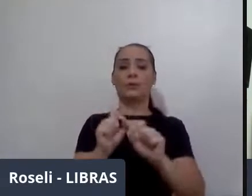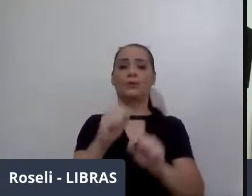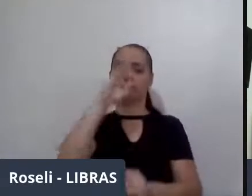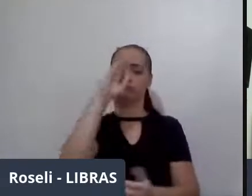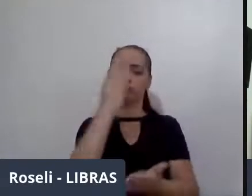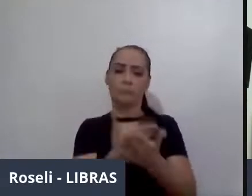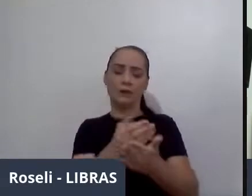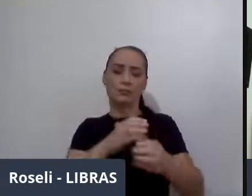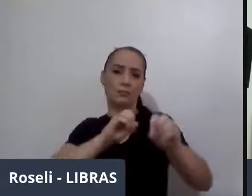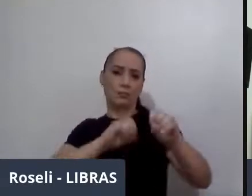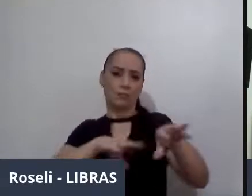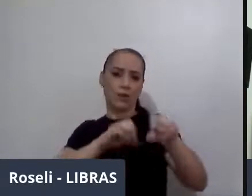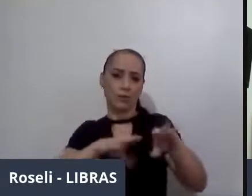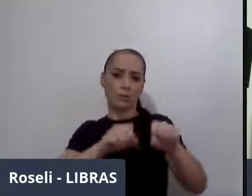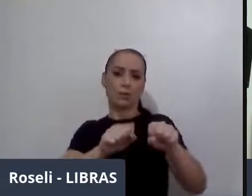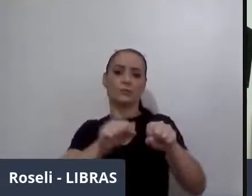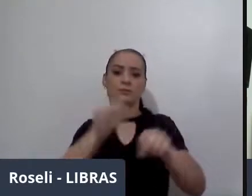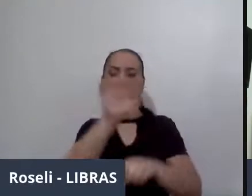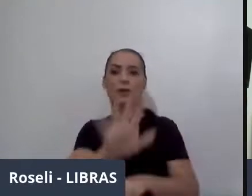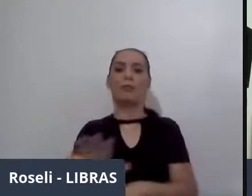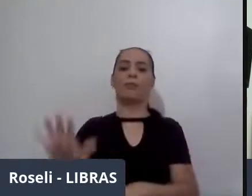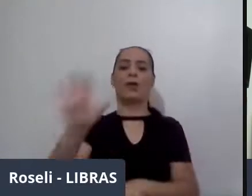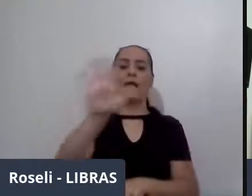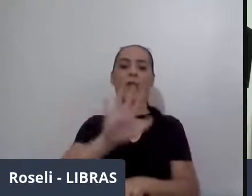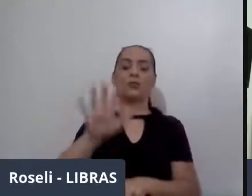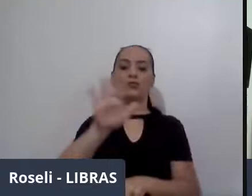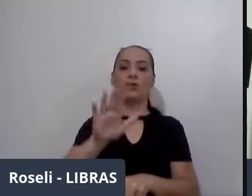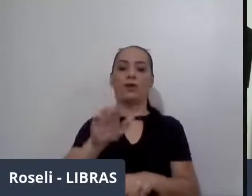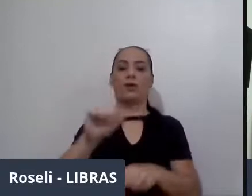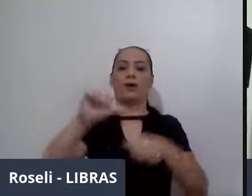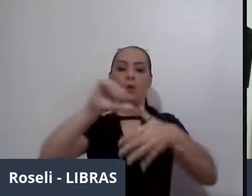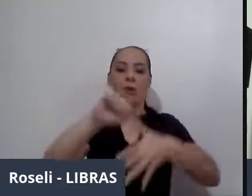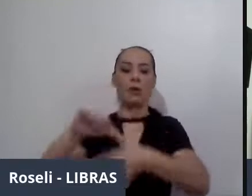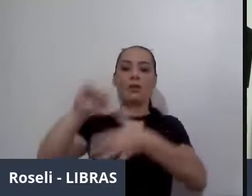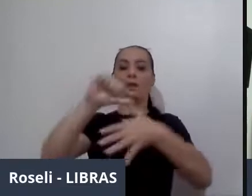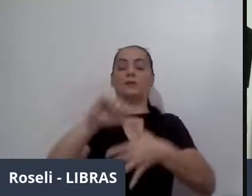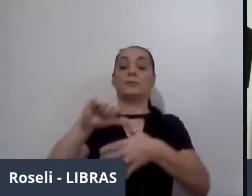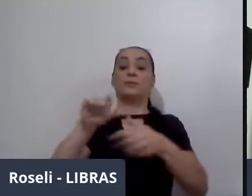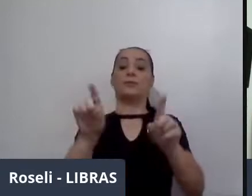integração regional e latino-americana. E outro já fala